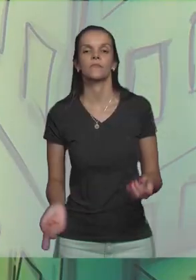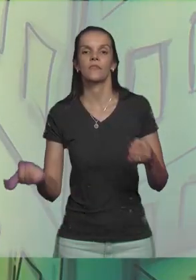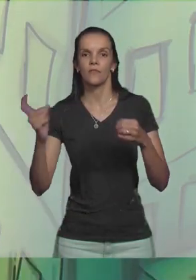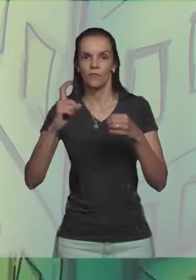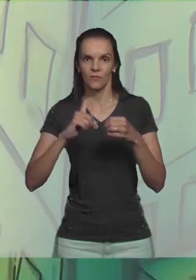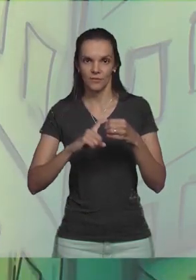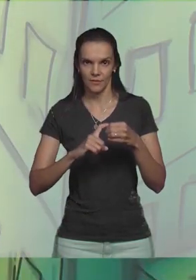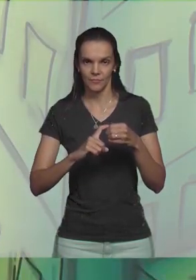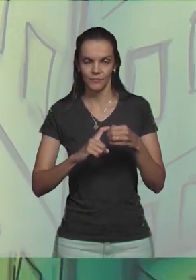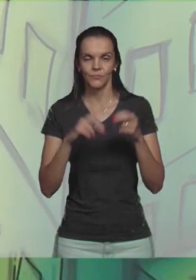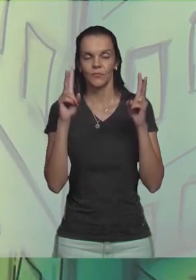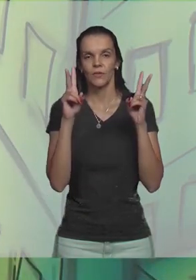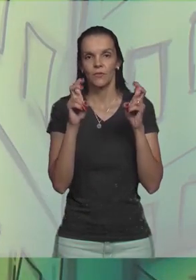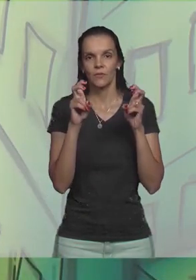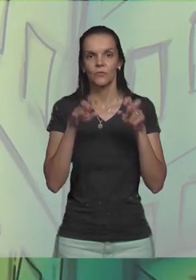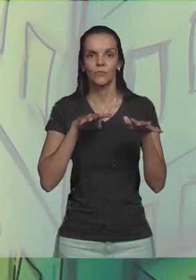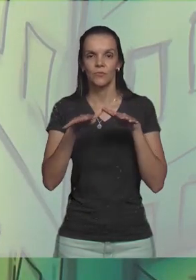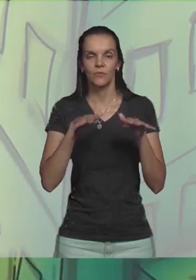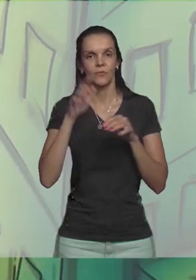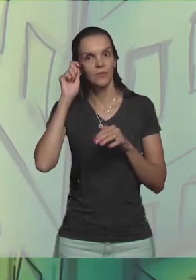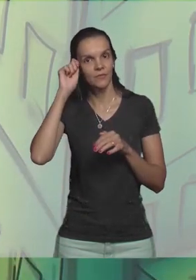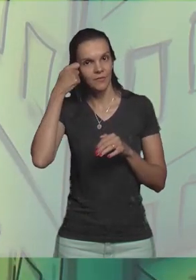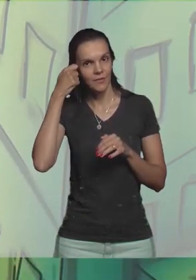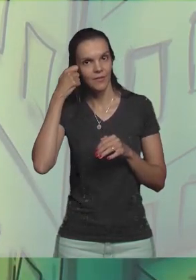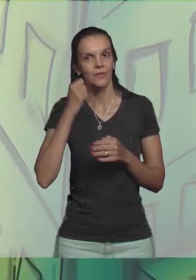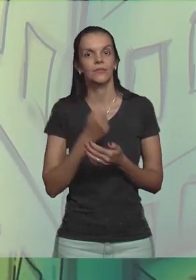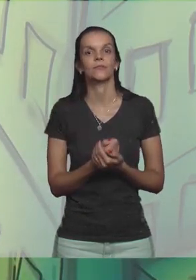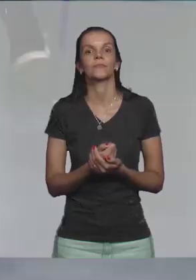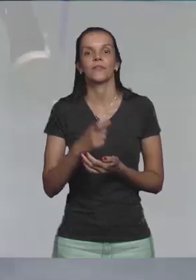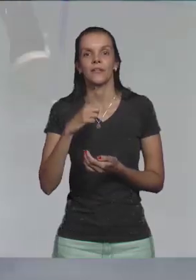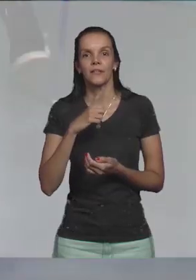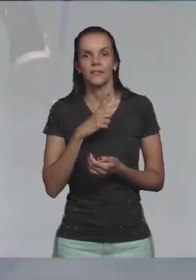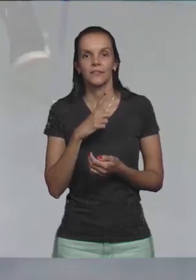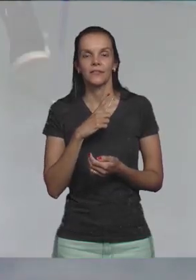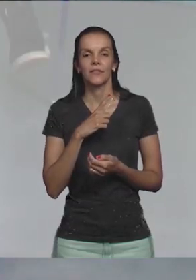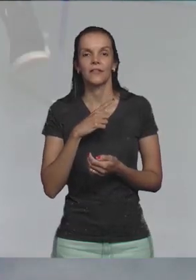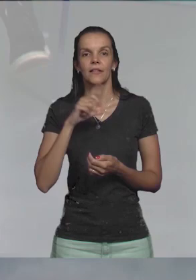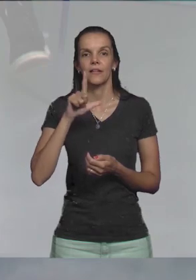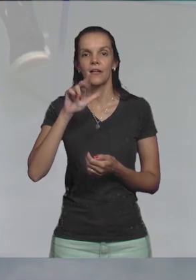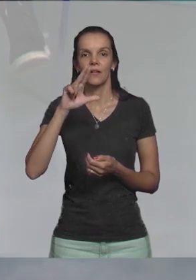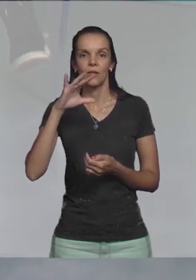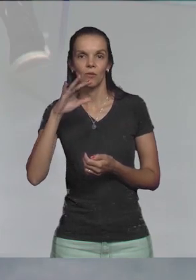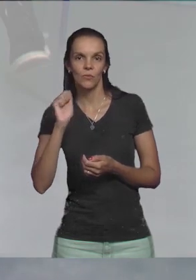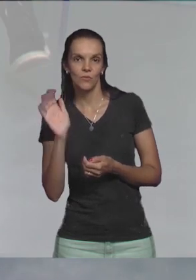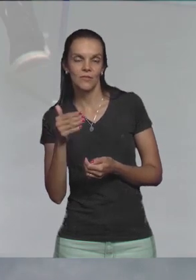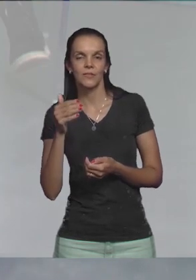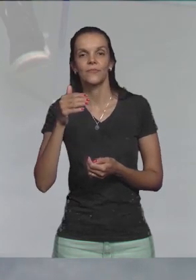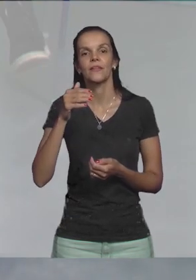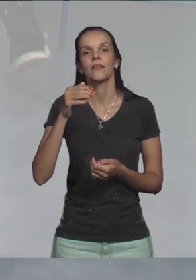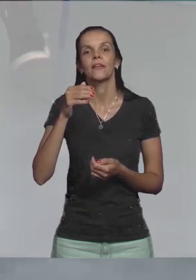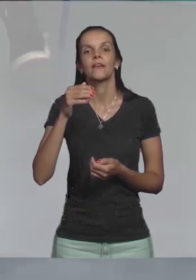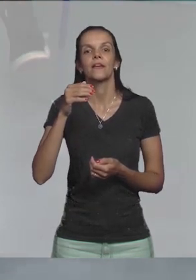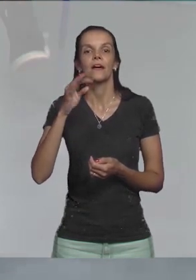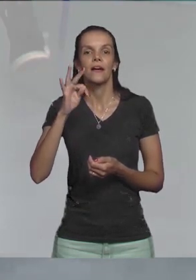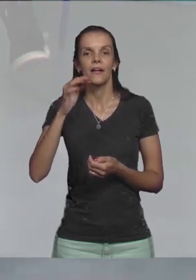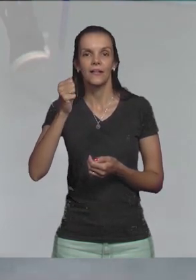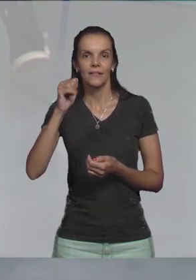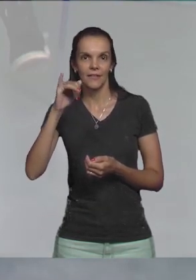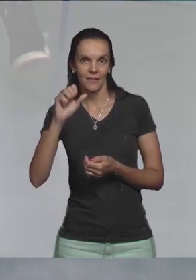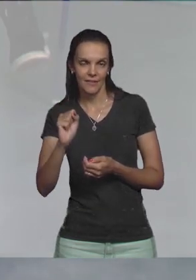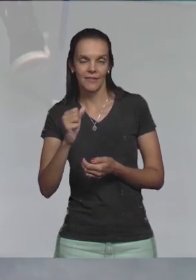Voltamos com Em Pauta, hoje falando sobre o movimento negro. Está conosco a Lucilene Ataíde e a Vitória Santos. Gurias,